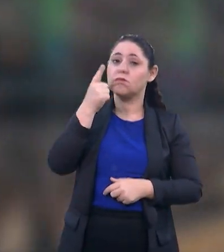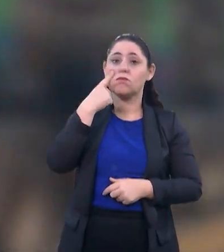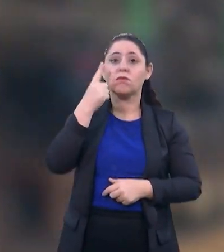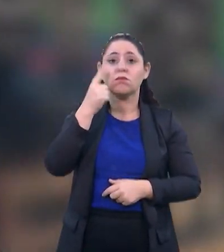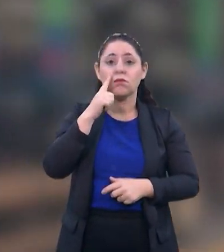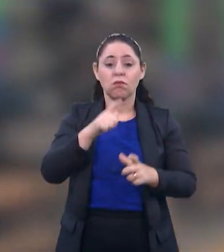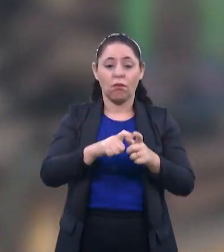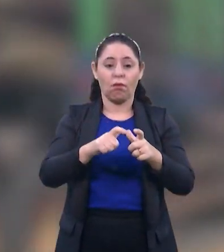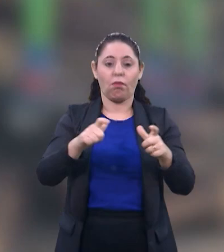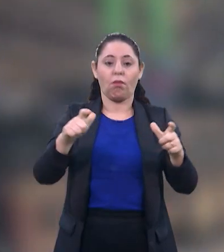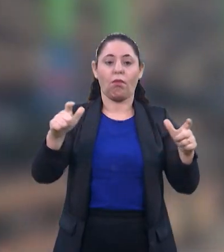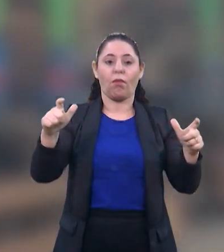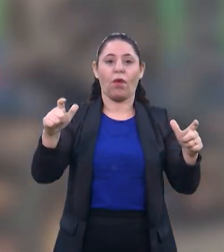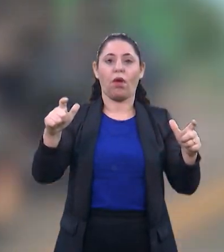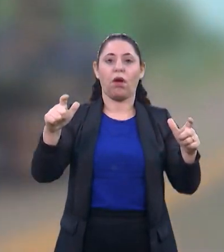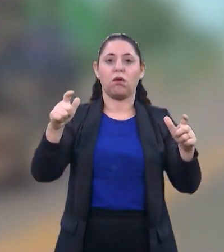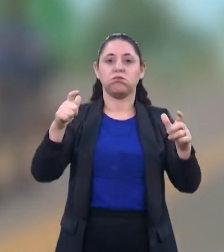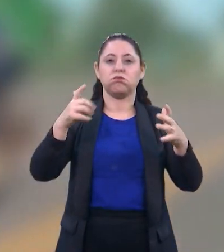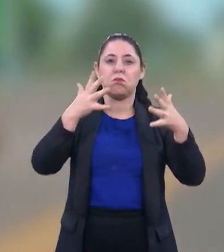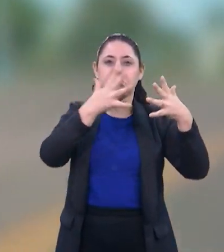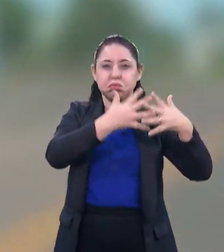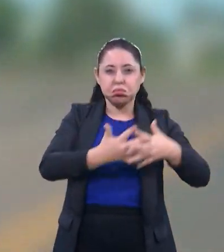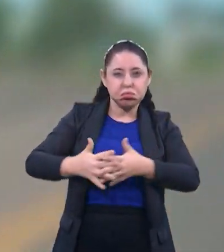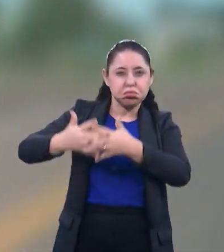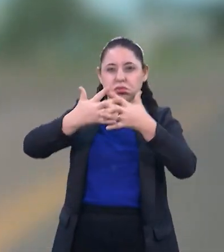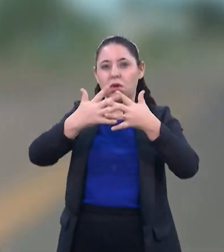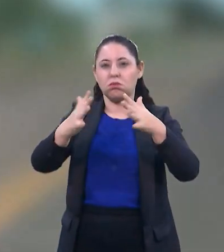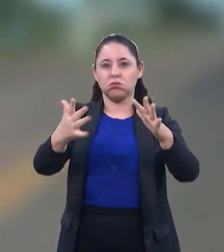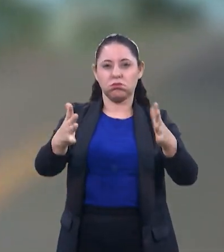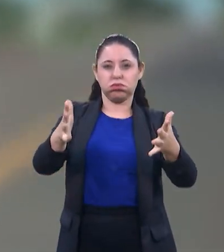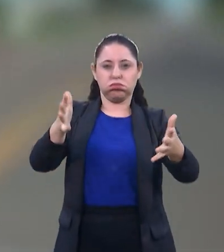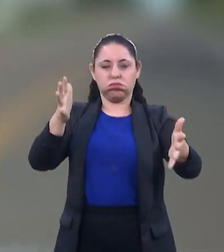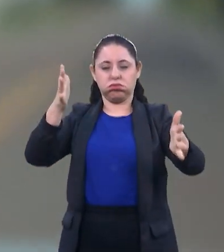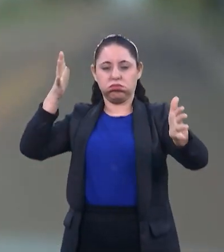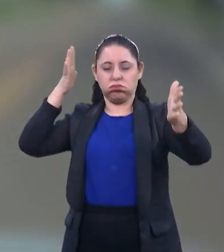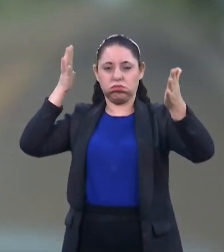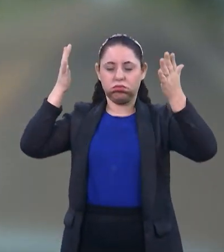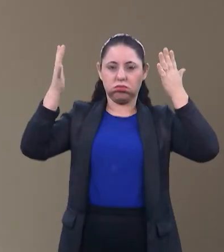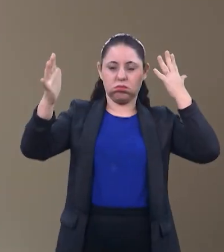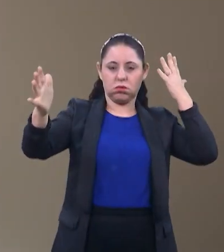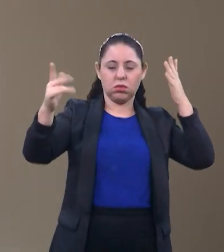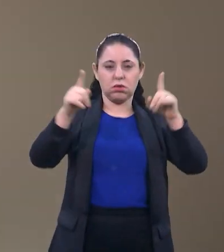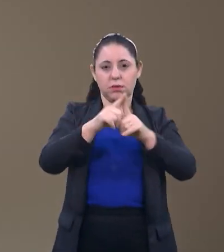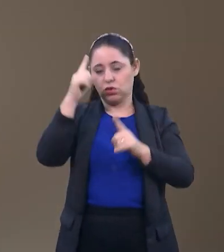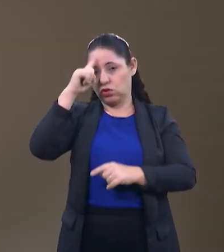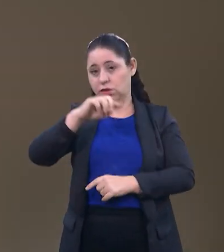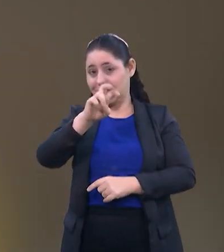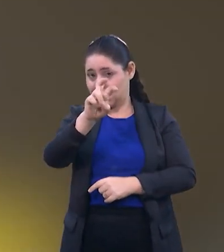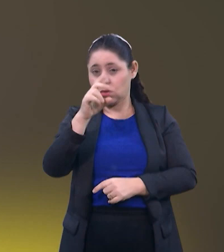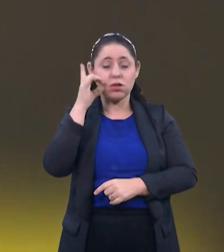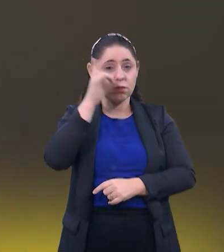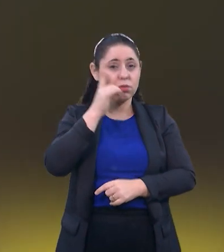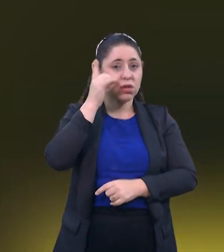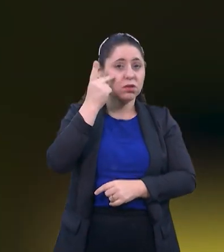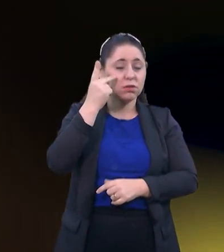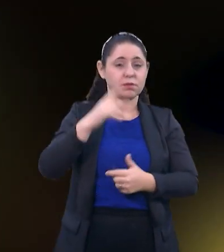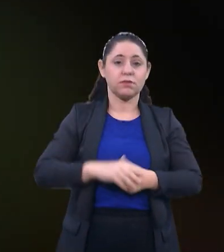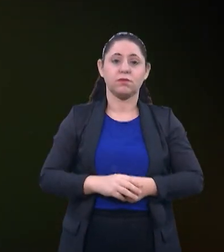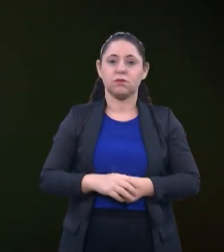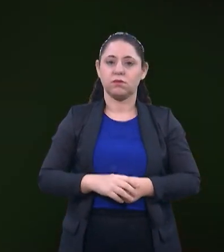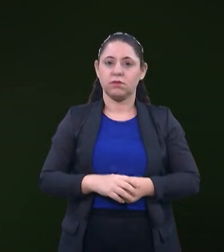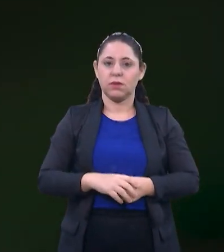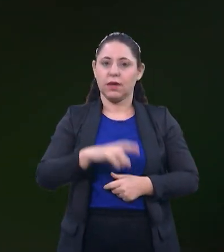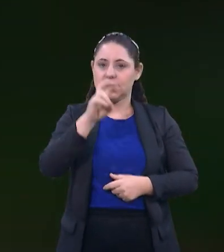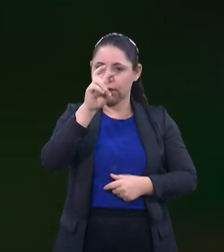olha o tamanho dos caminhões transitando. E para piorar, no dia 5, deputado Pedro